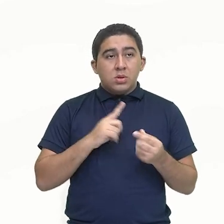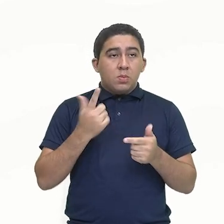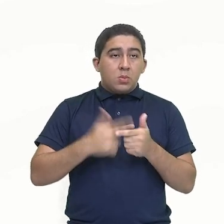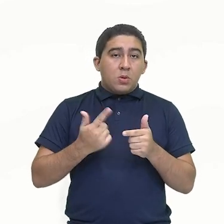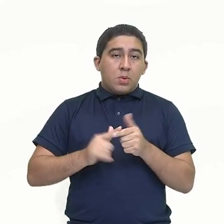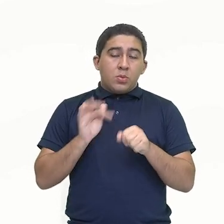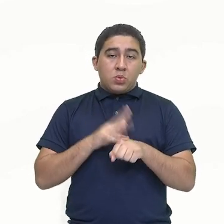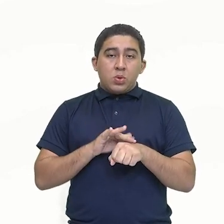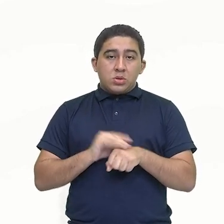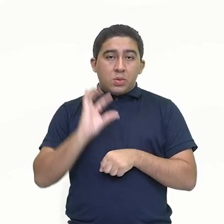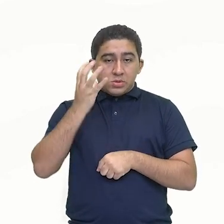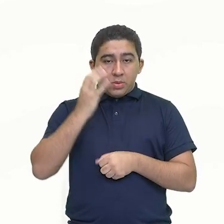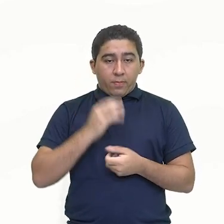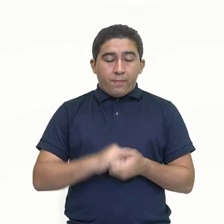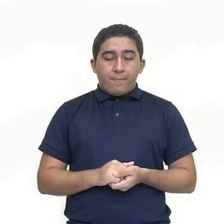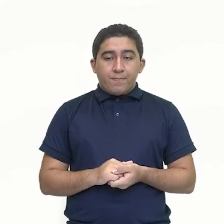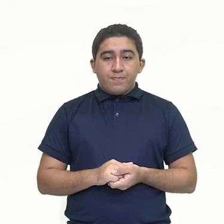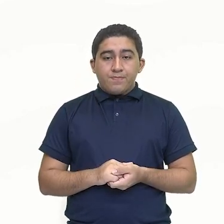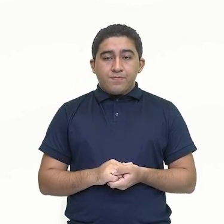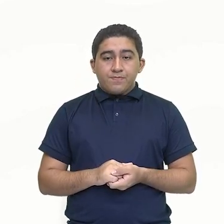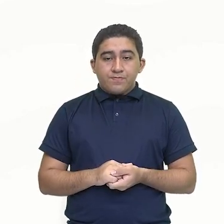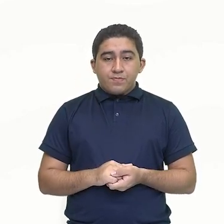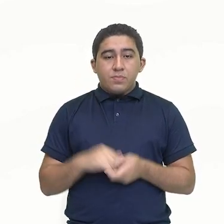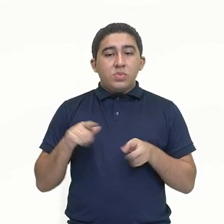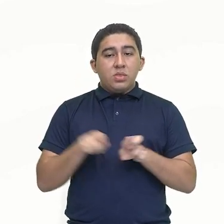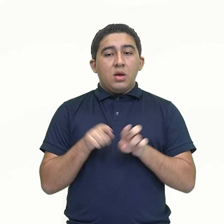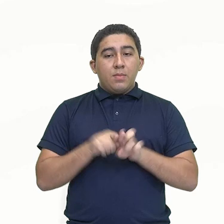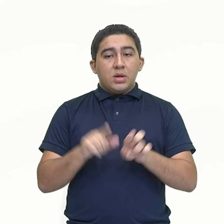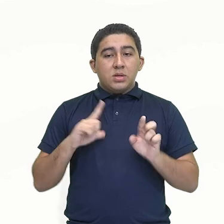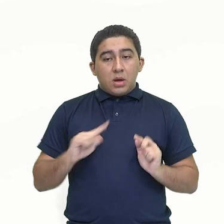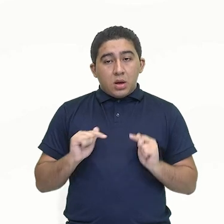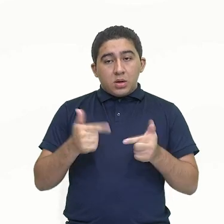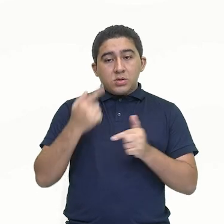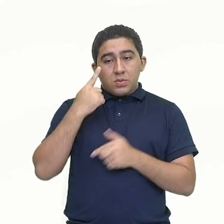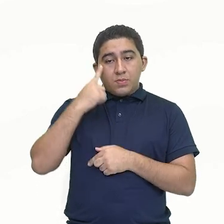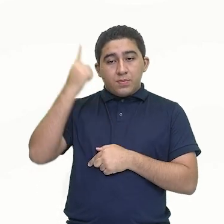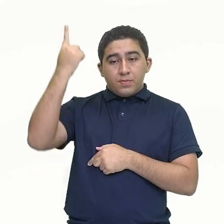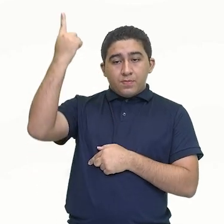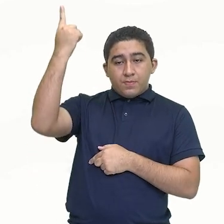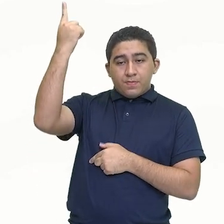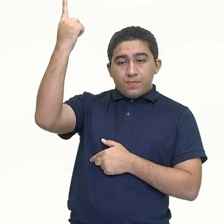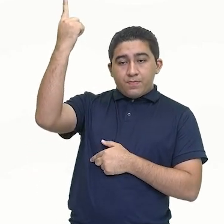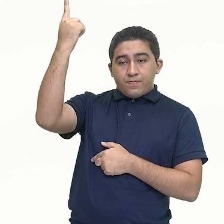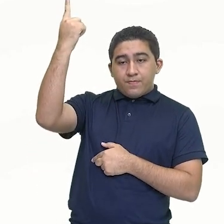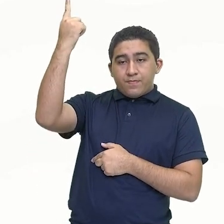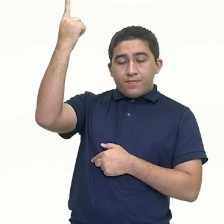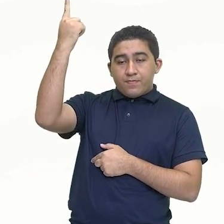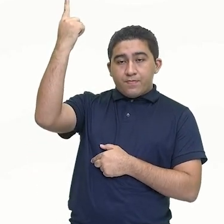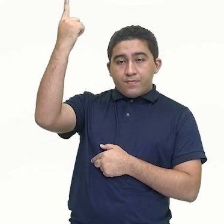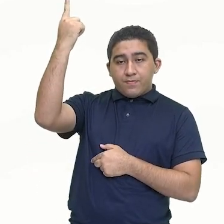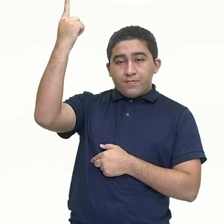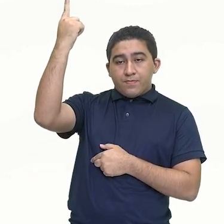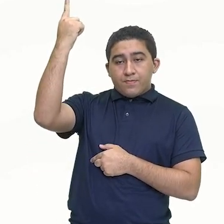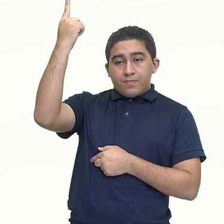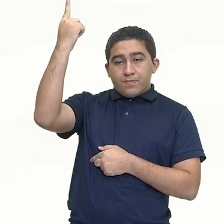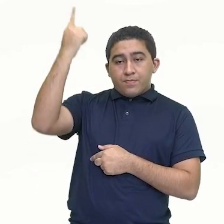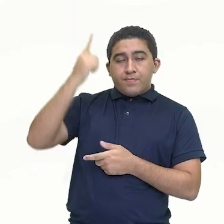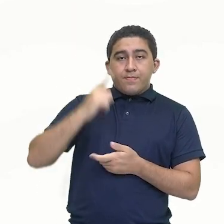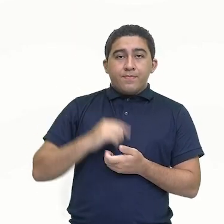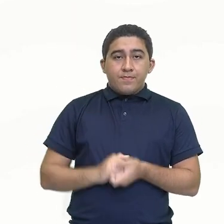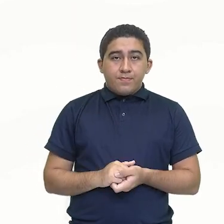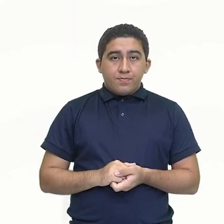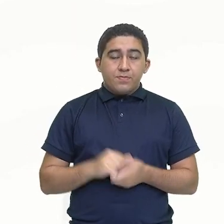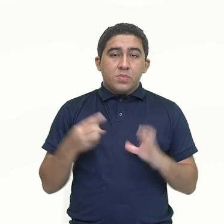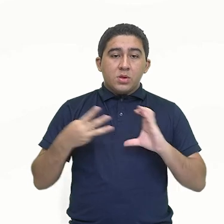uma doença, né? Nós temos também a ação dos macrófagos, e esses macrófagos, eles são células que